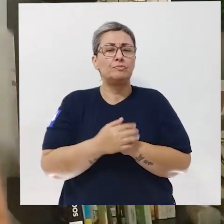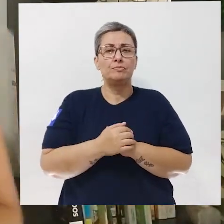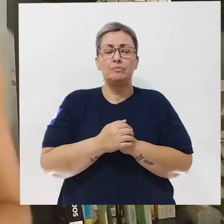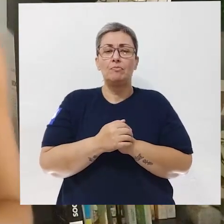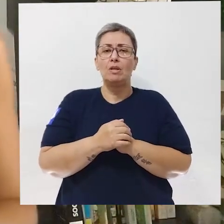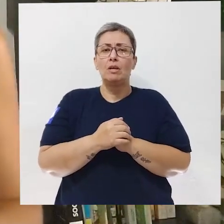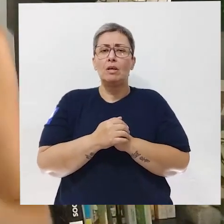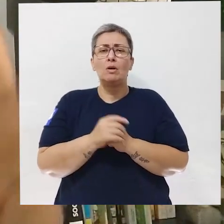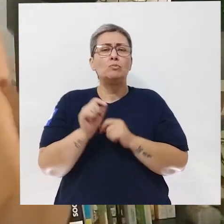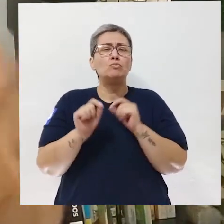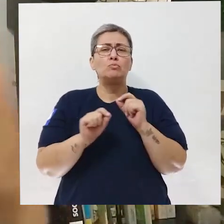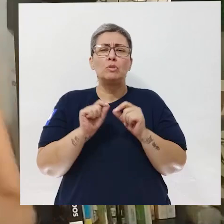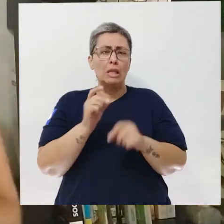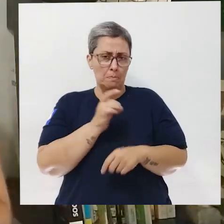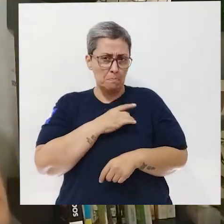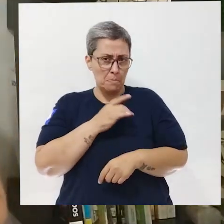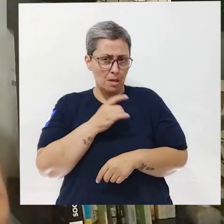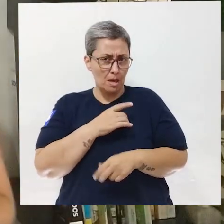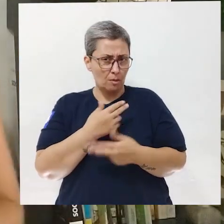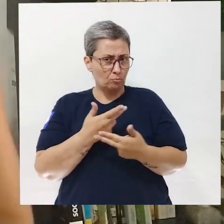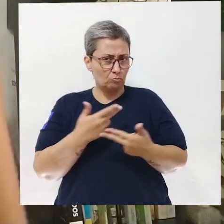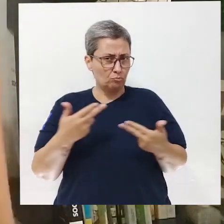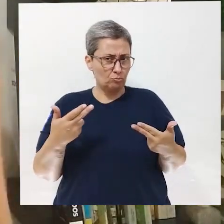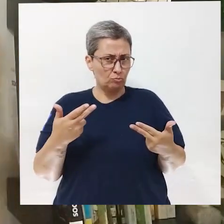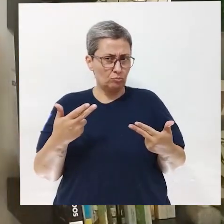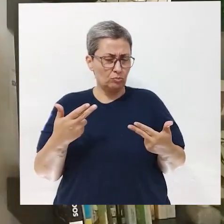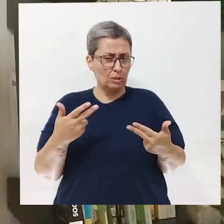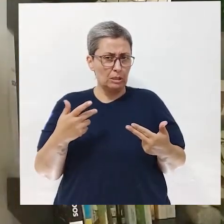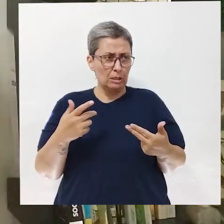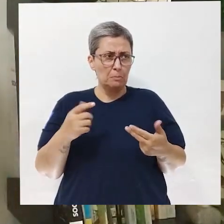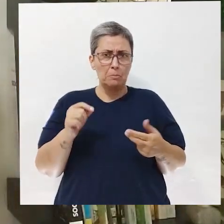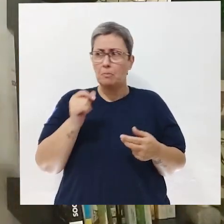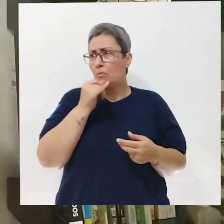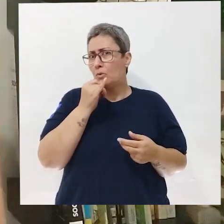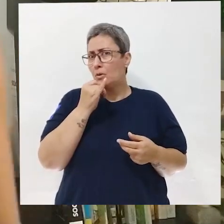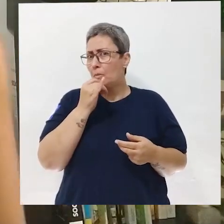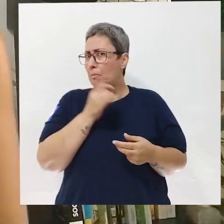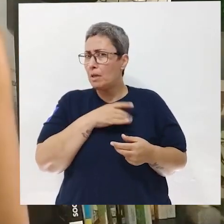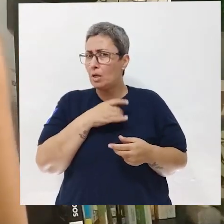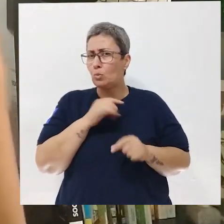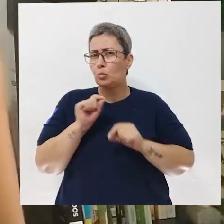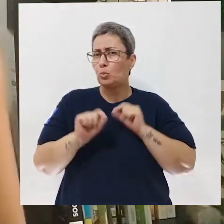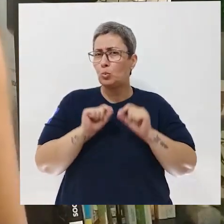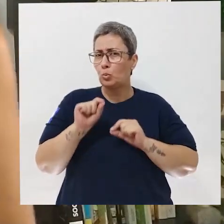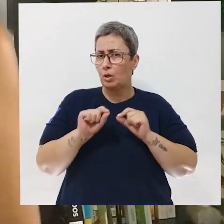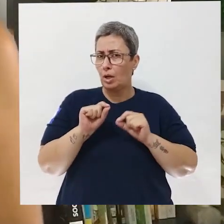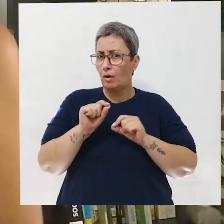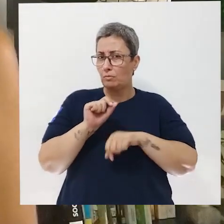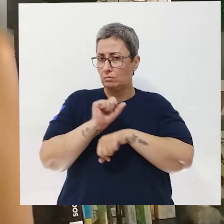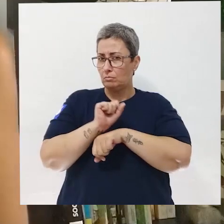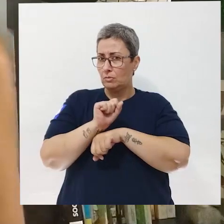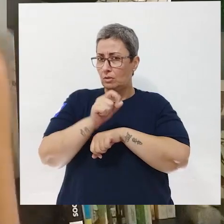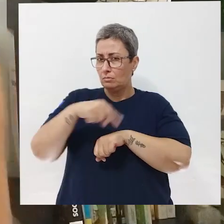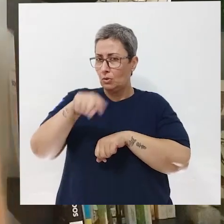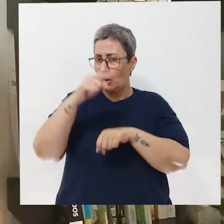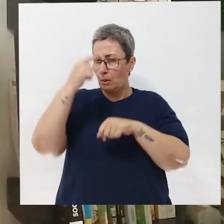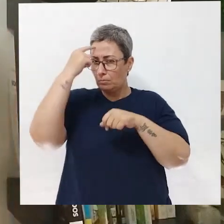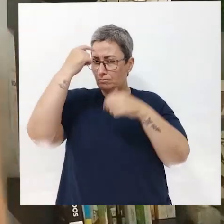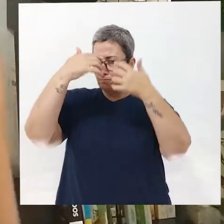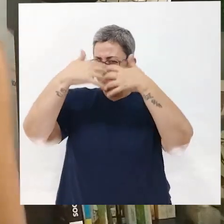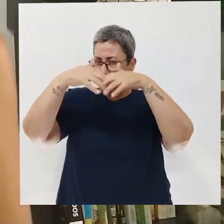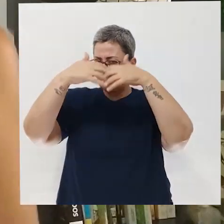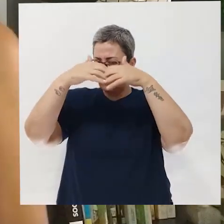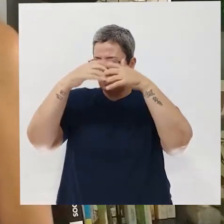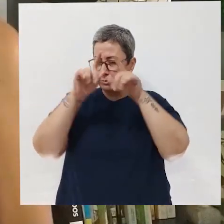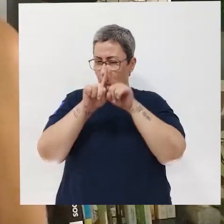vocês. Vocês têm medo de alguma coisa? Tem medo do quê? Vou dar um tempinho para vocês pensarem aí, porque eu